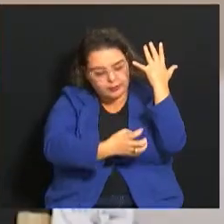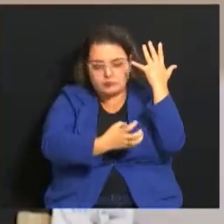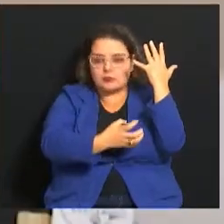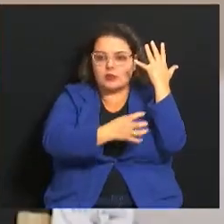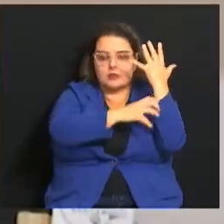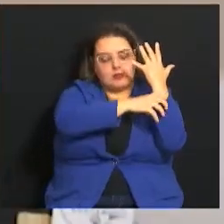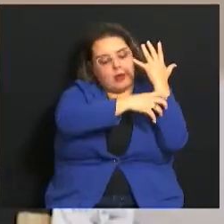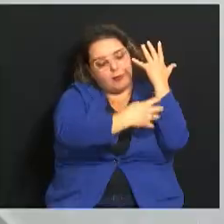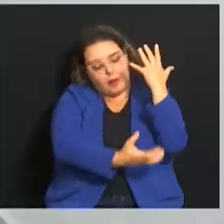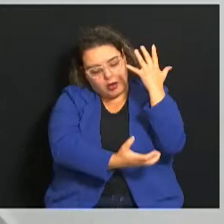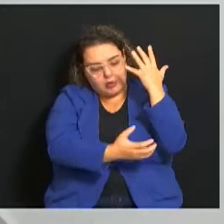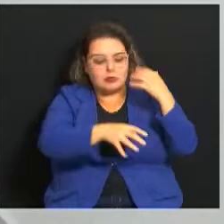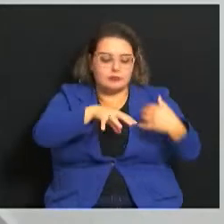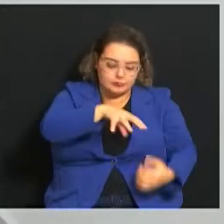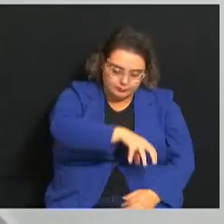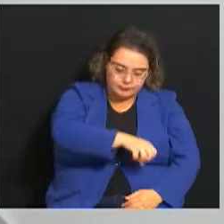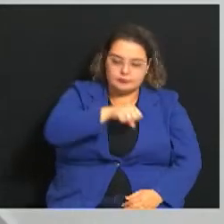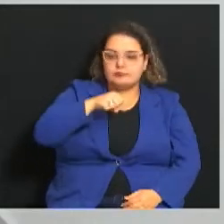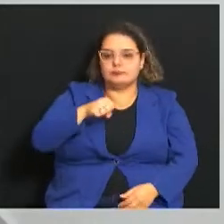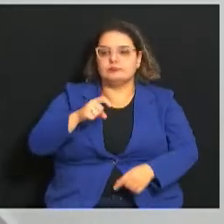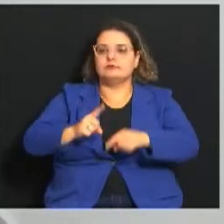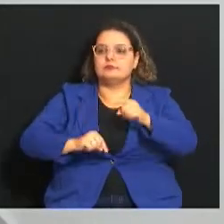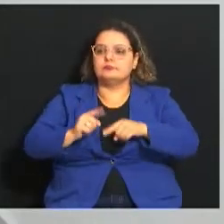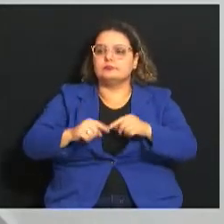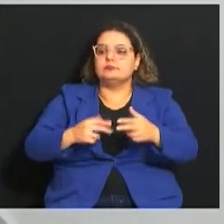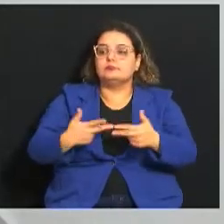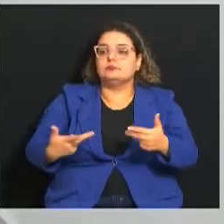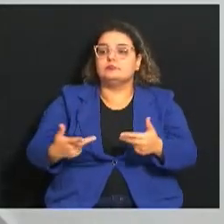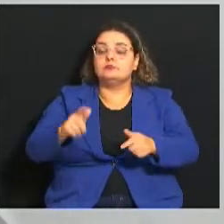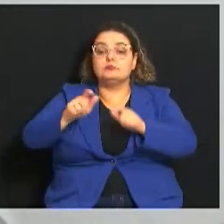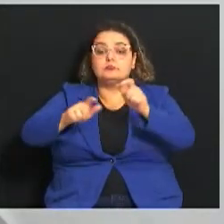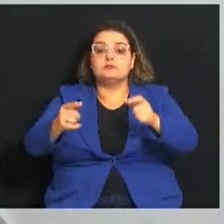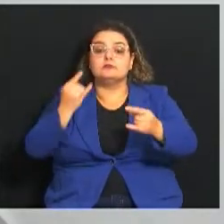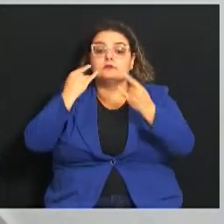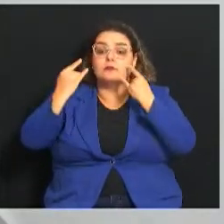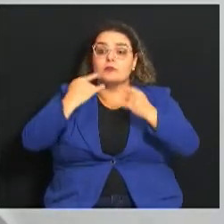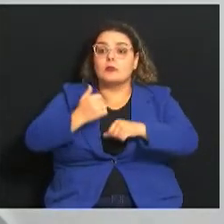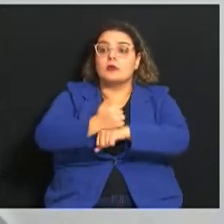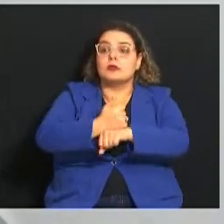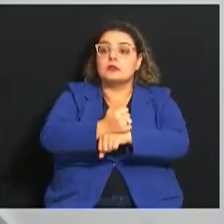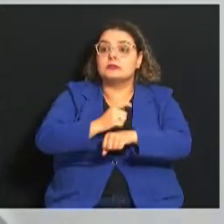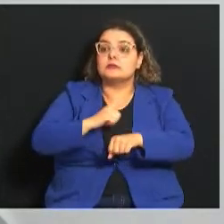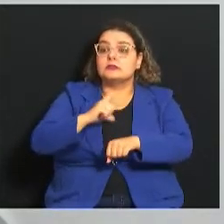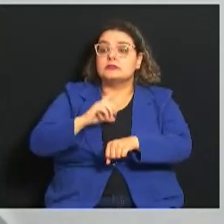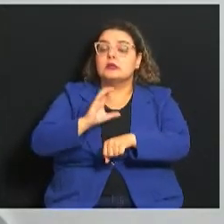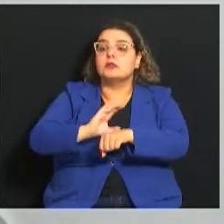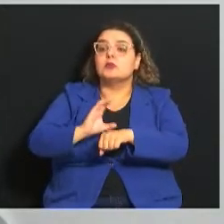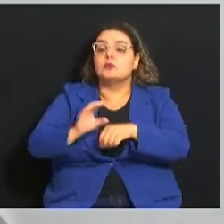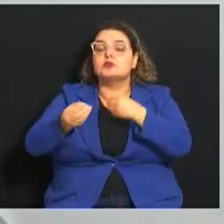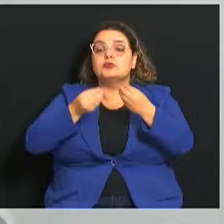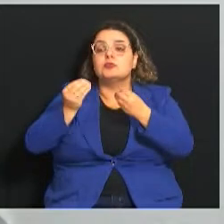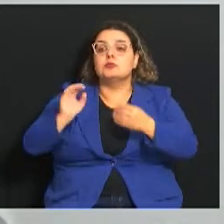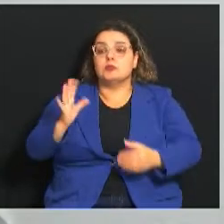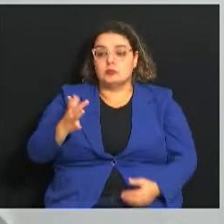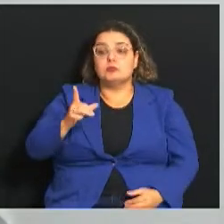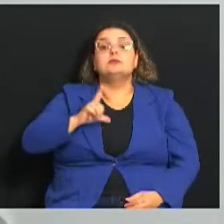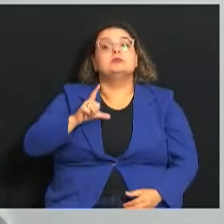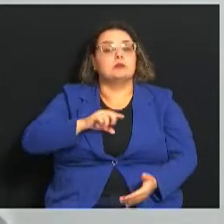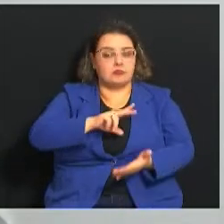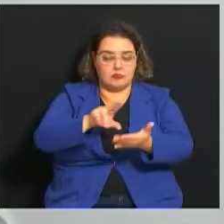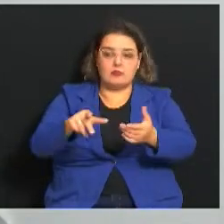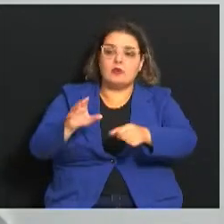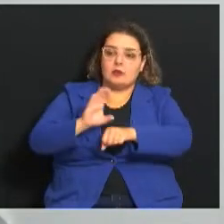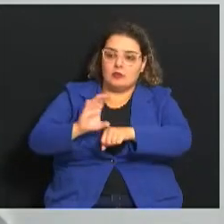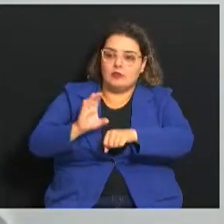também nos acessórios. Bom, Dani, para quem se interessa pela profissão, tem curso, como é que funciona? Tem bastante cursos, eu inclusive